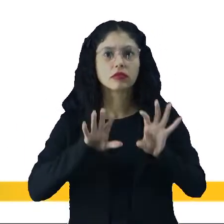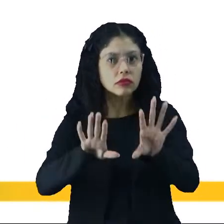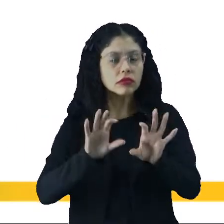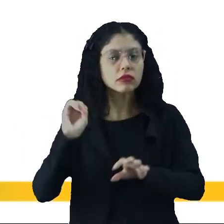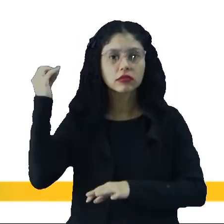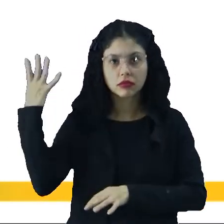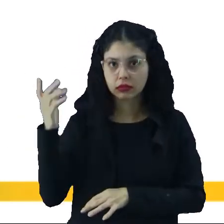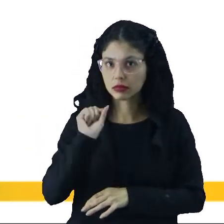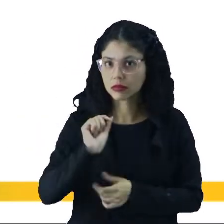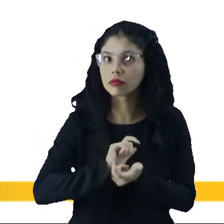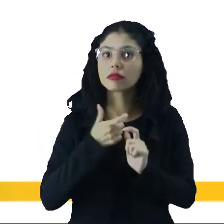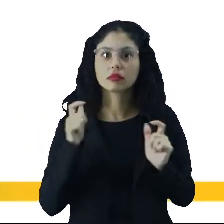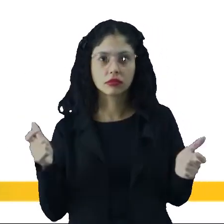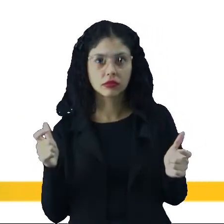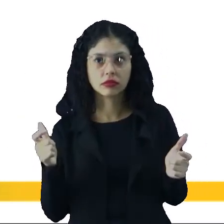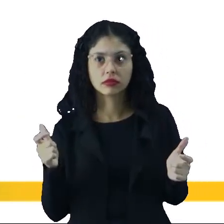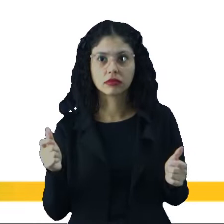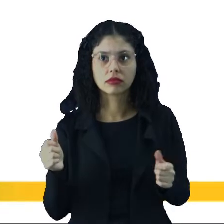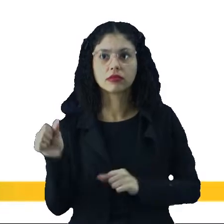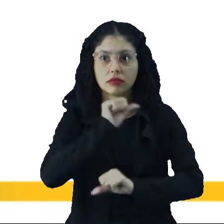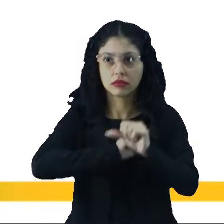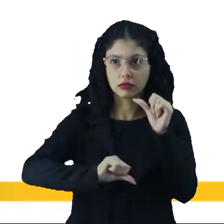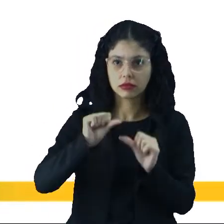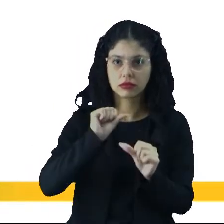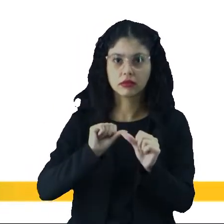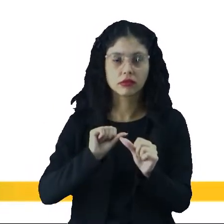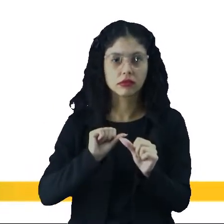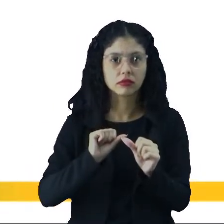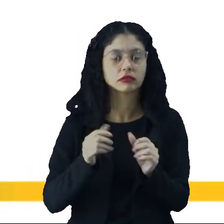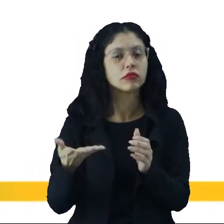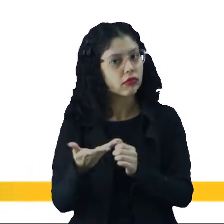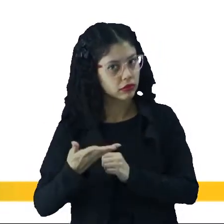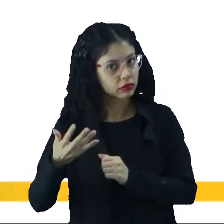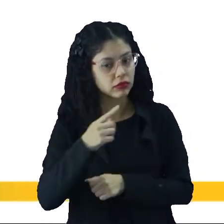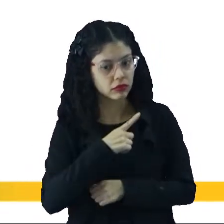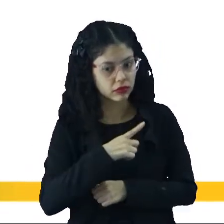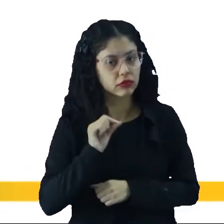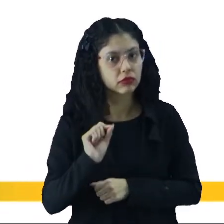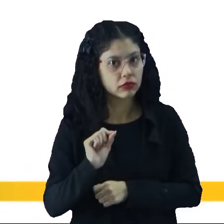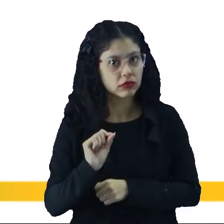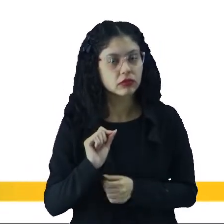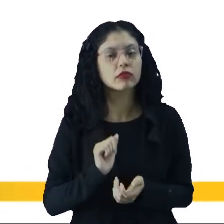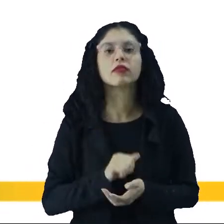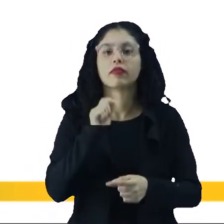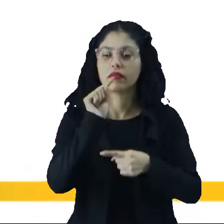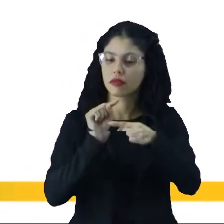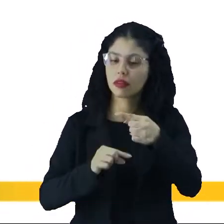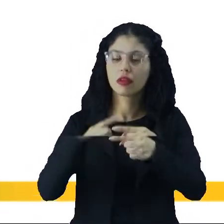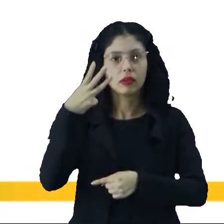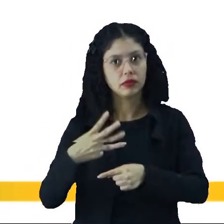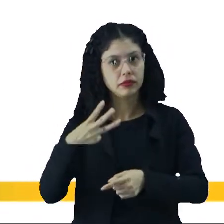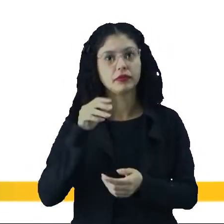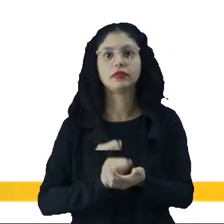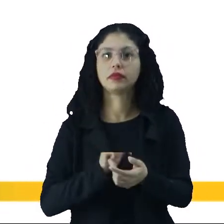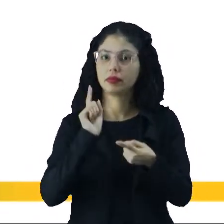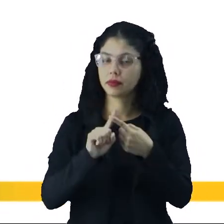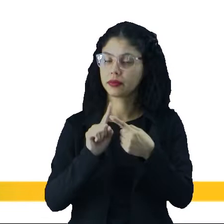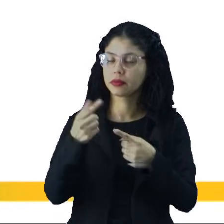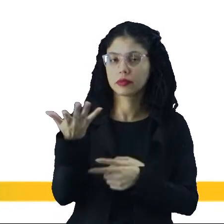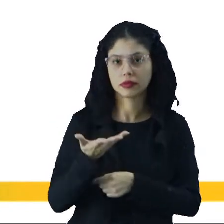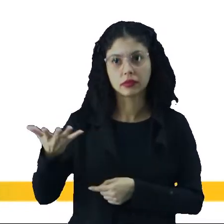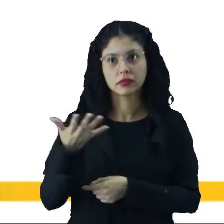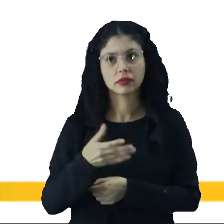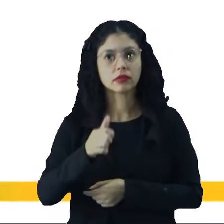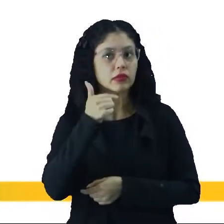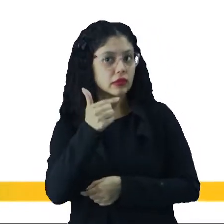deixando com que essa base maior transforme-se na base que tiver aqui. Eu dividi por 3 porque aqui a base é 3. Se aqui